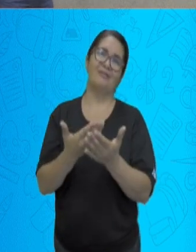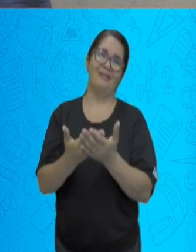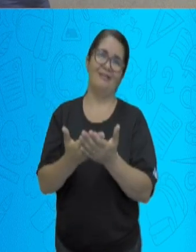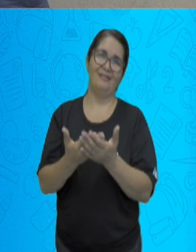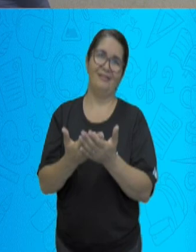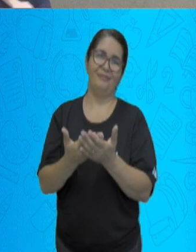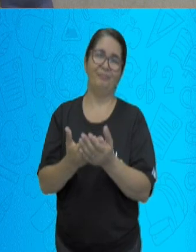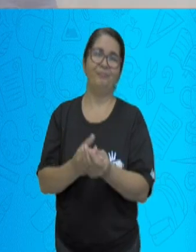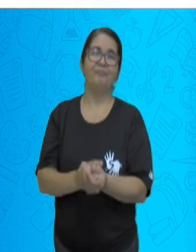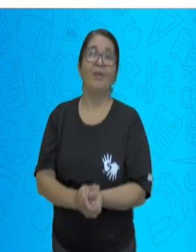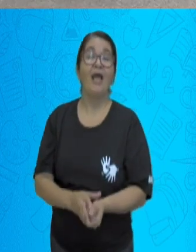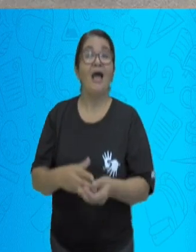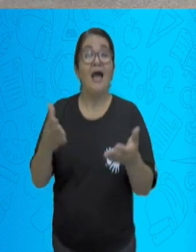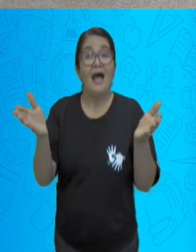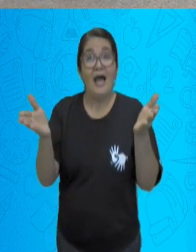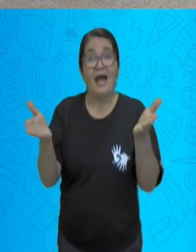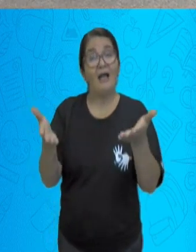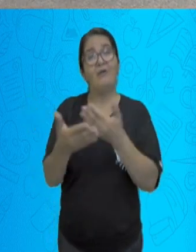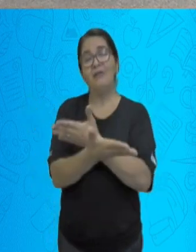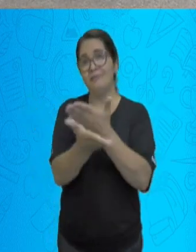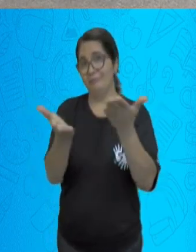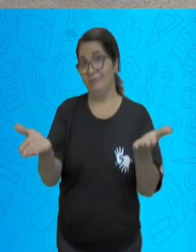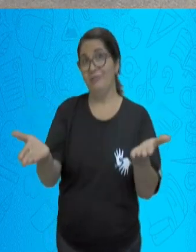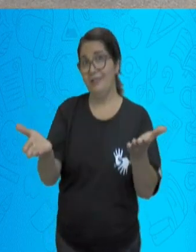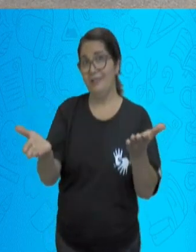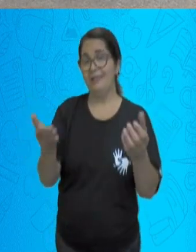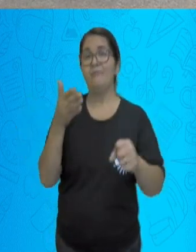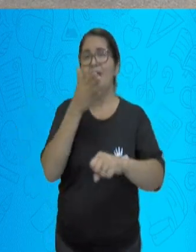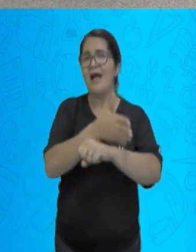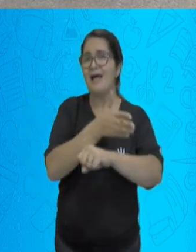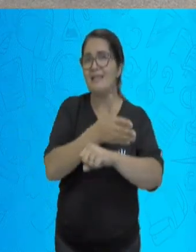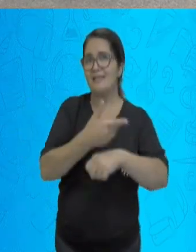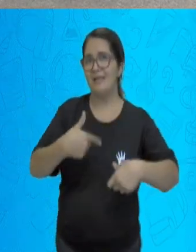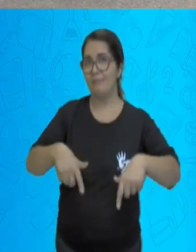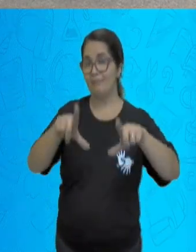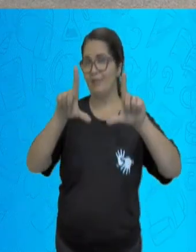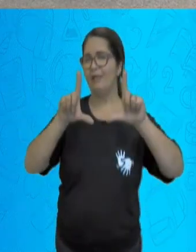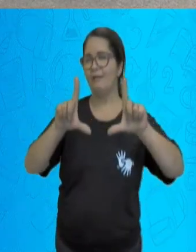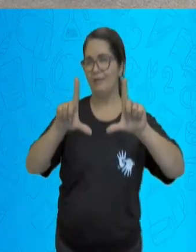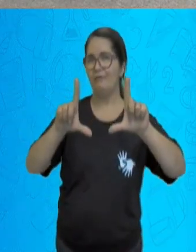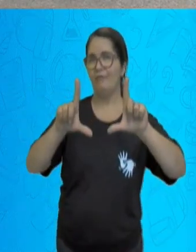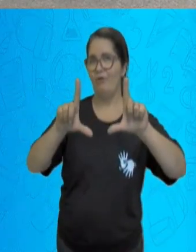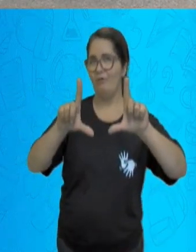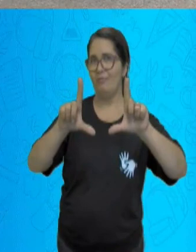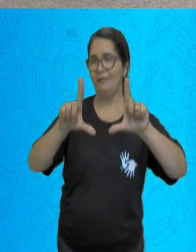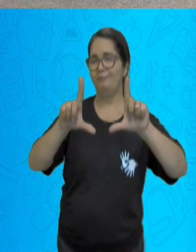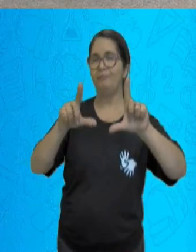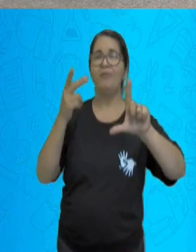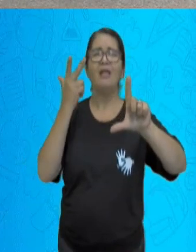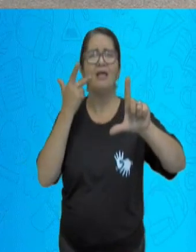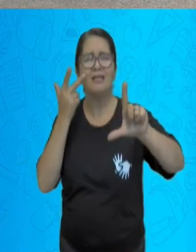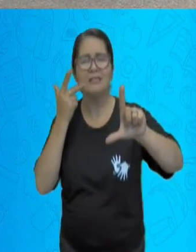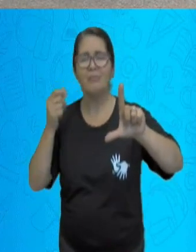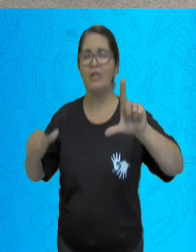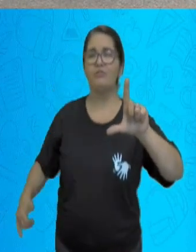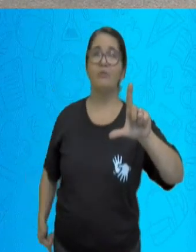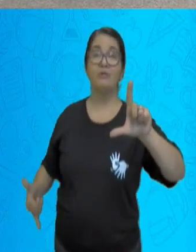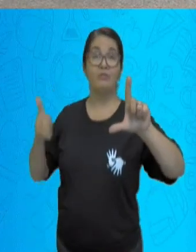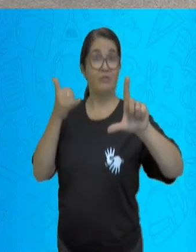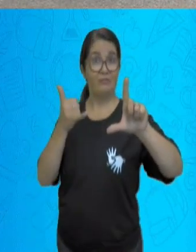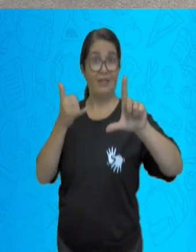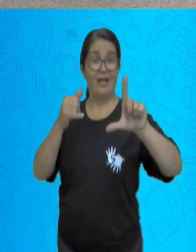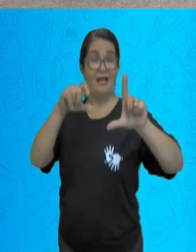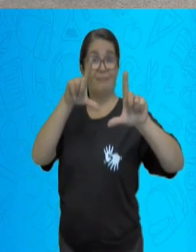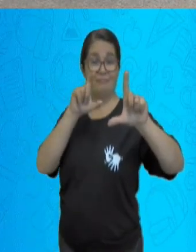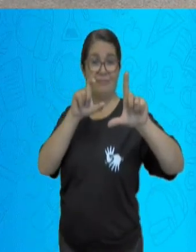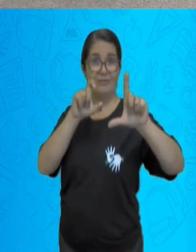mesmo? E agora é com vocês. Para acessar a nossa plataforma SMEDGV, basta apontar a câmera